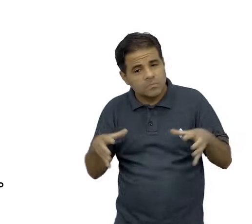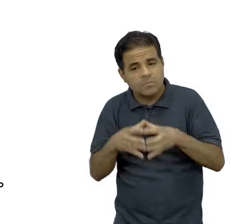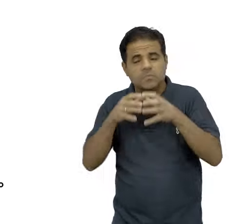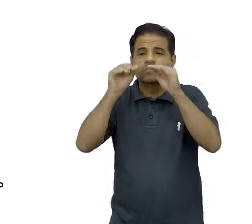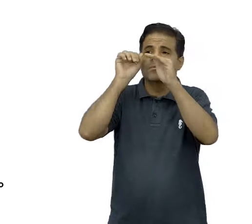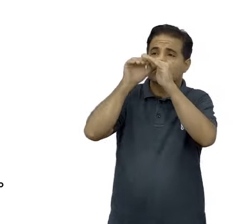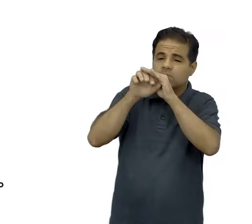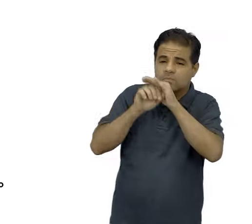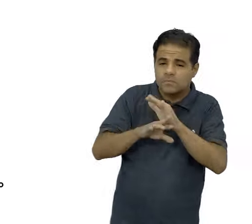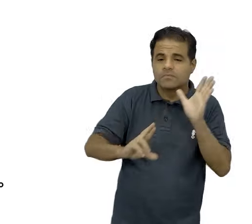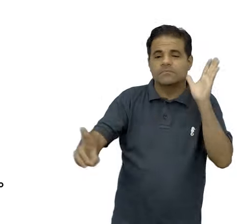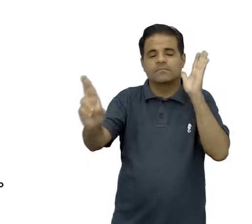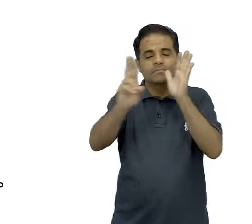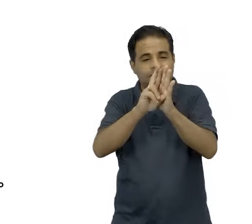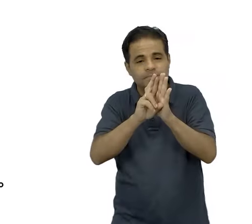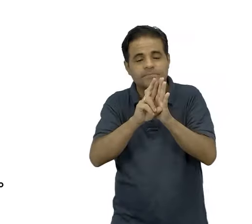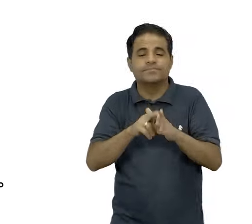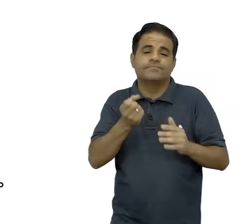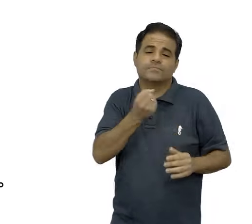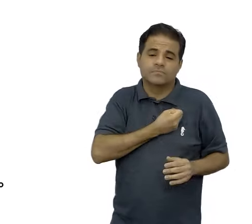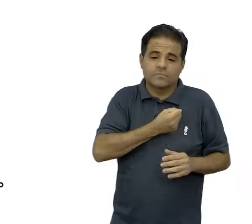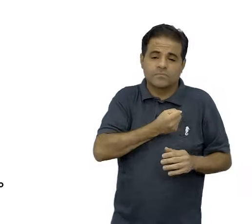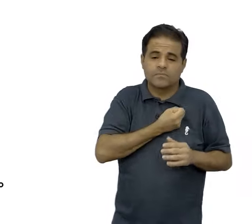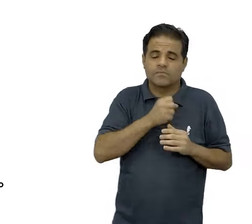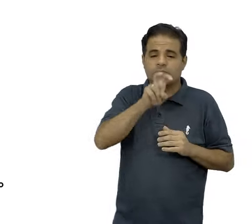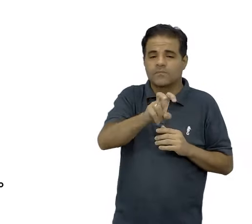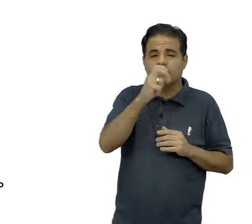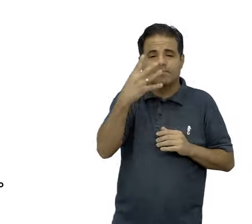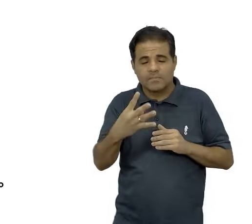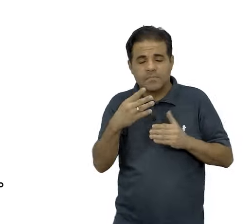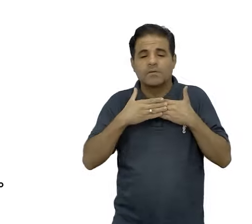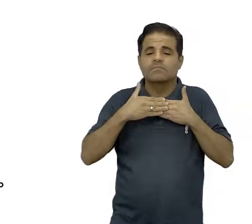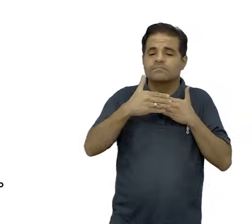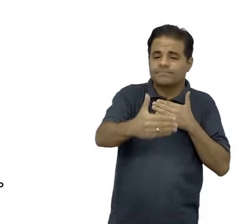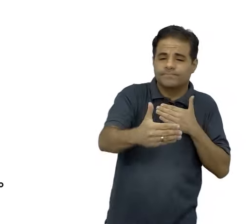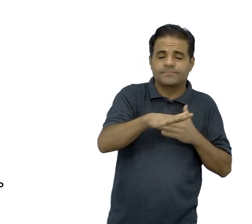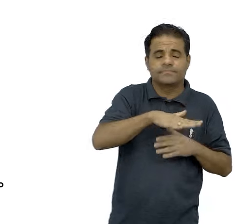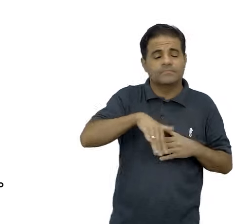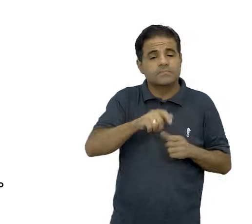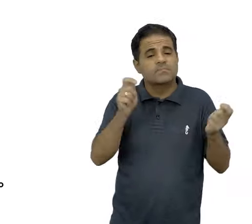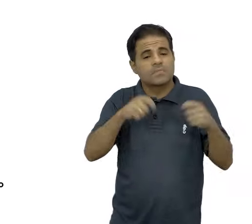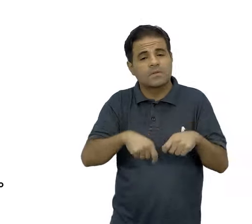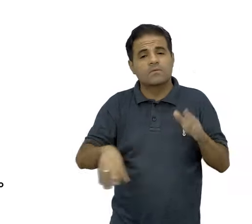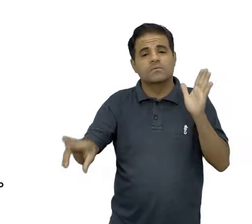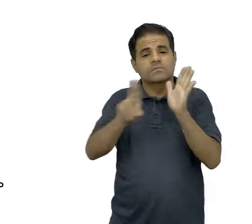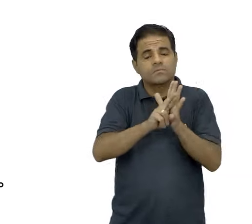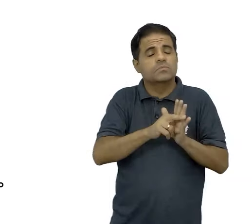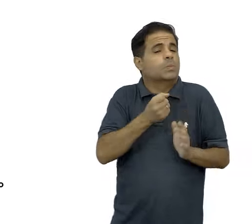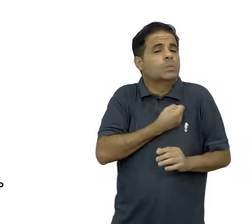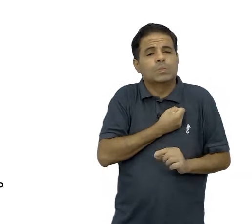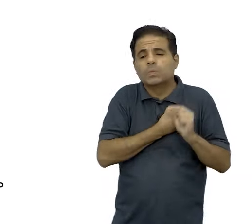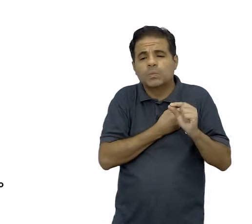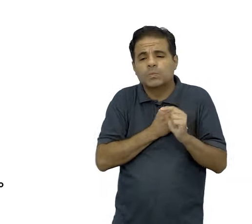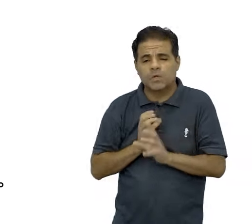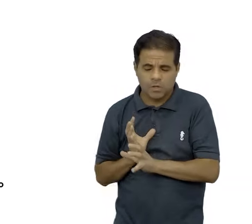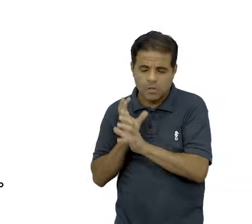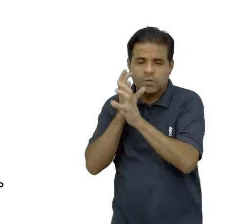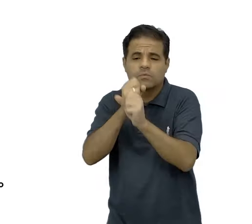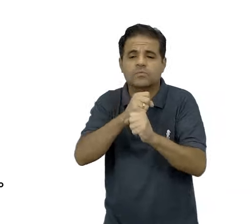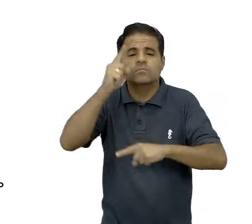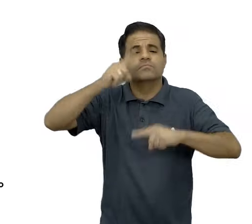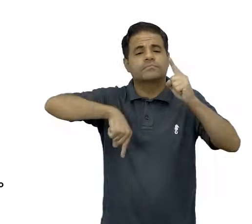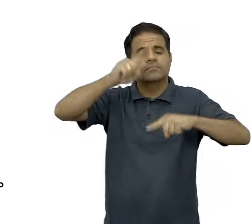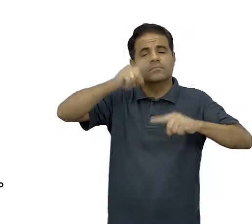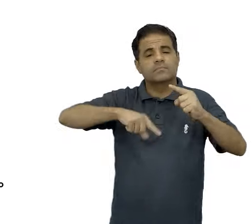um número que representa, por exemplo, o número 54, né, que pode representar numericamente um total de